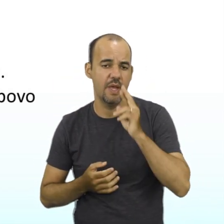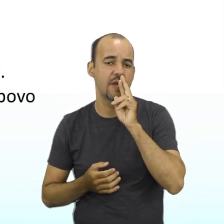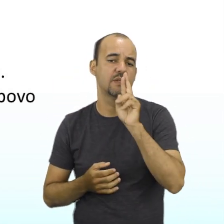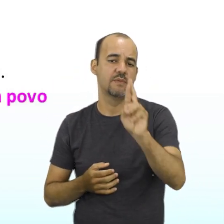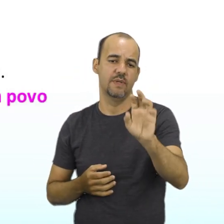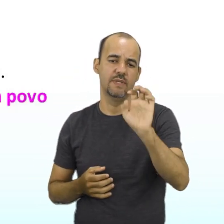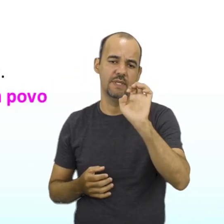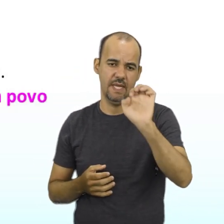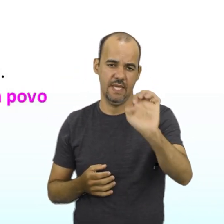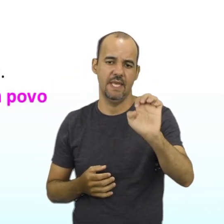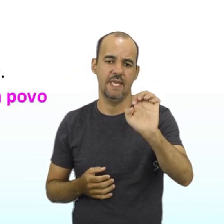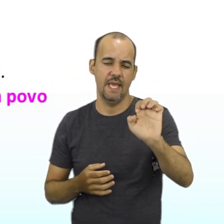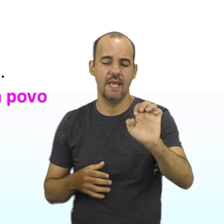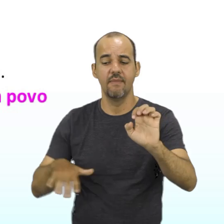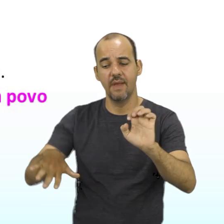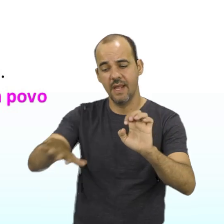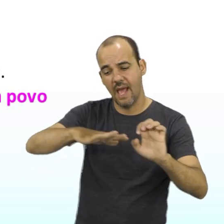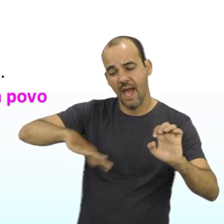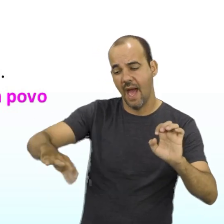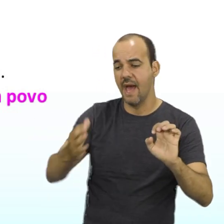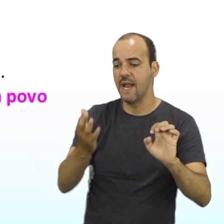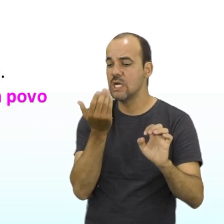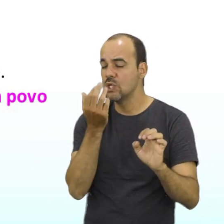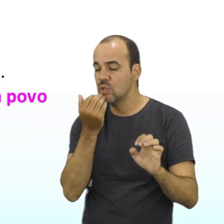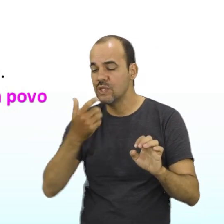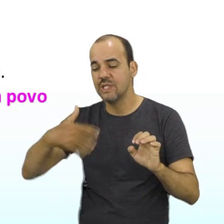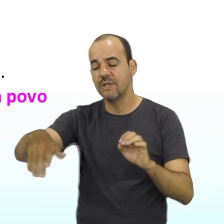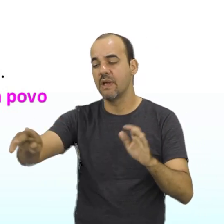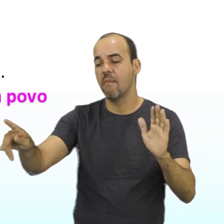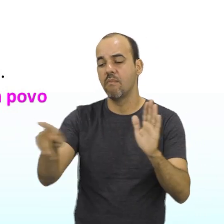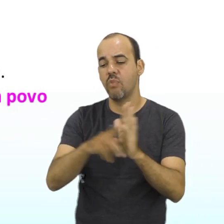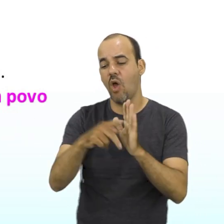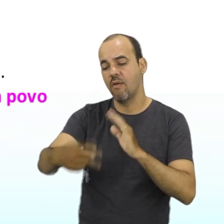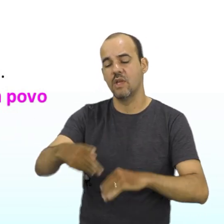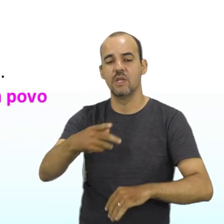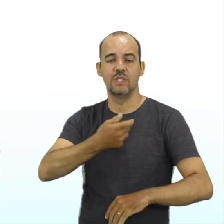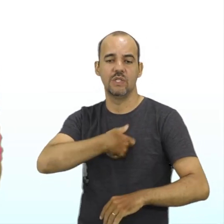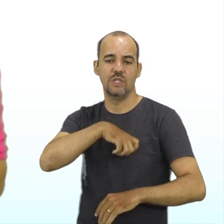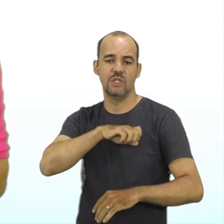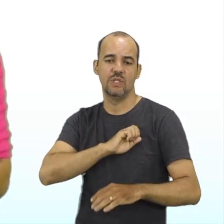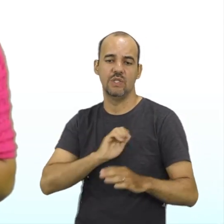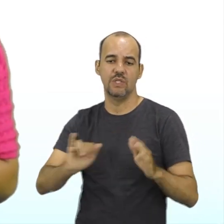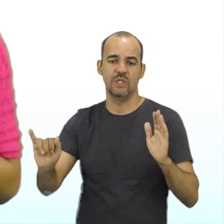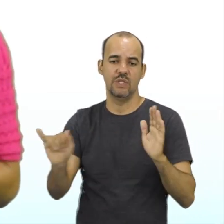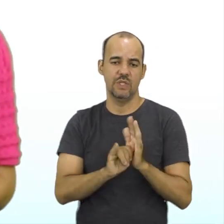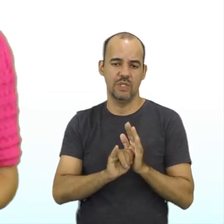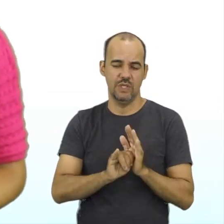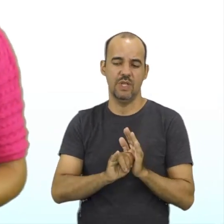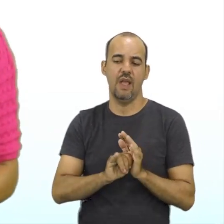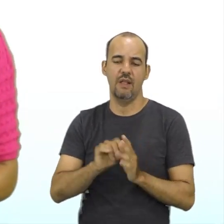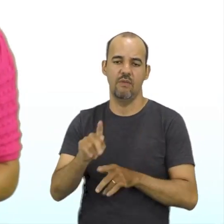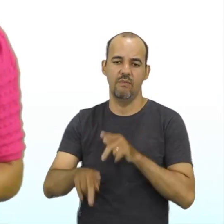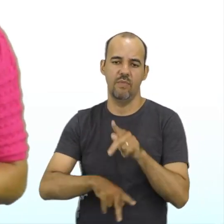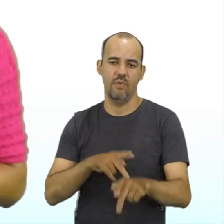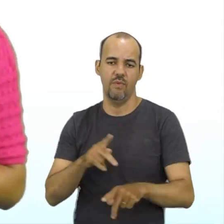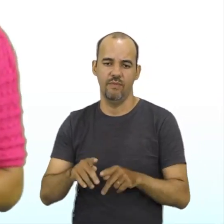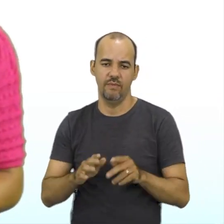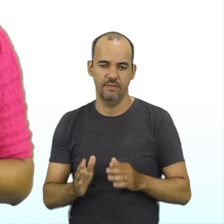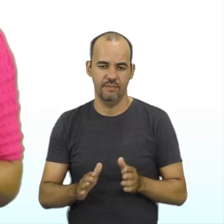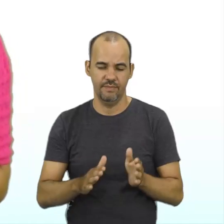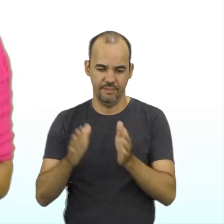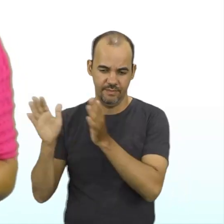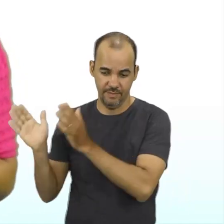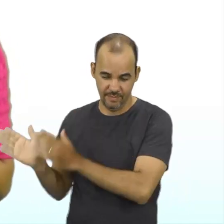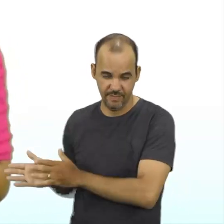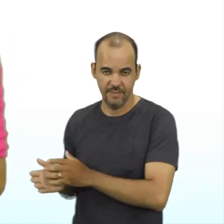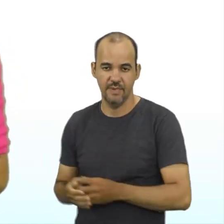certa é essa, gastronomia como representação da identidade cultural de um povo, tá? Vamos indo para a quarta questão, estou correndo